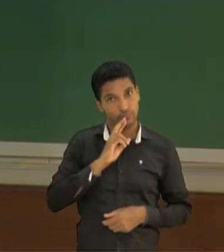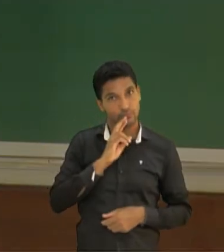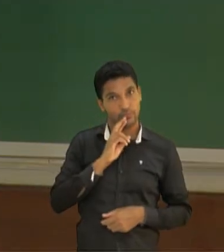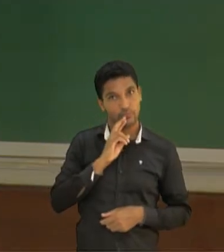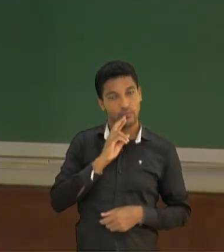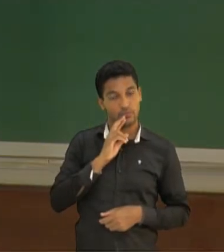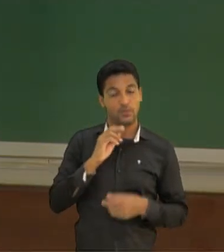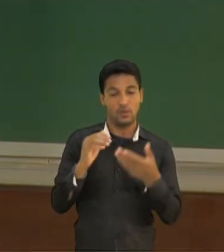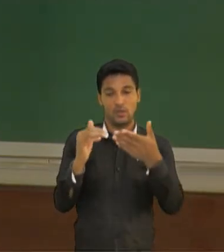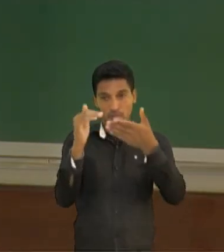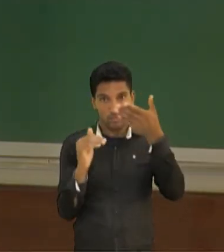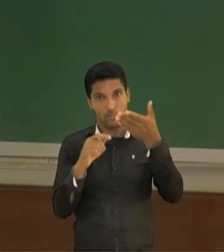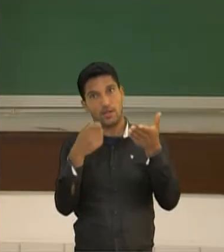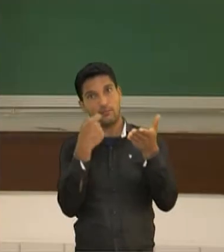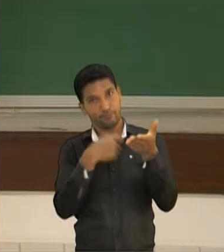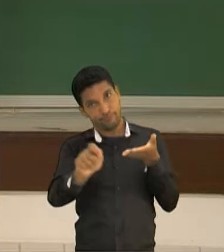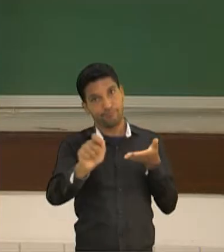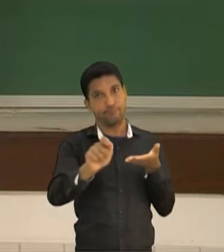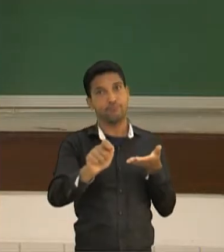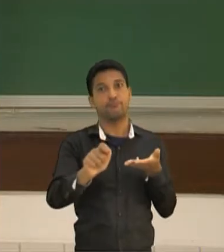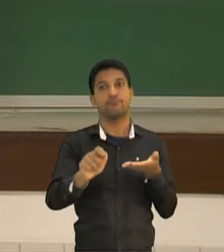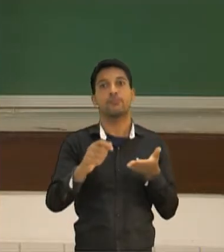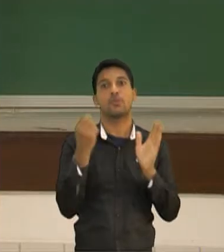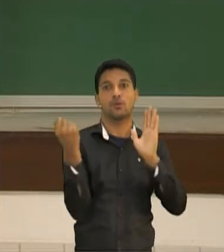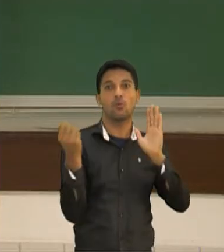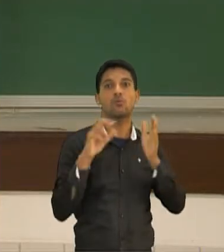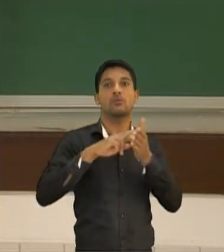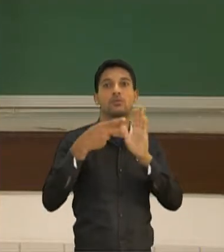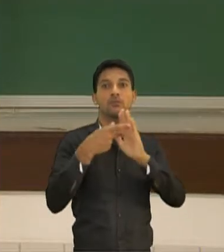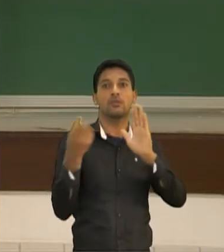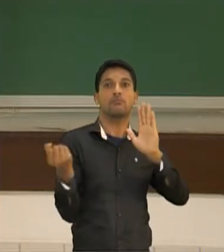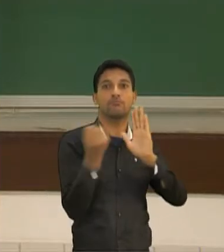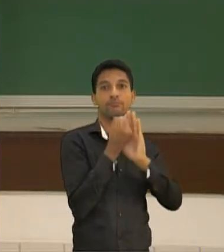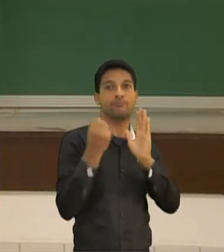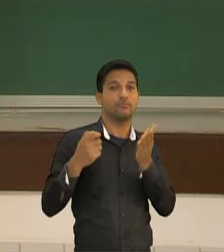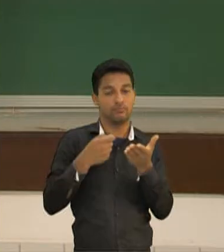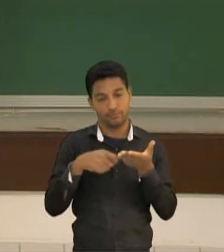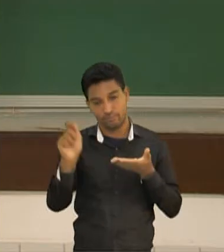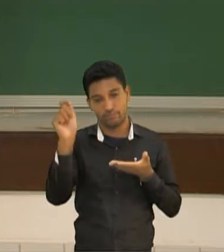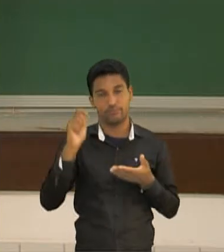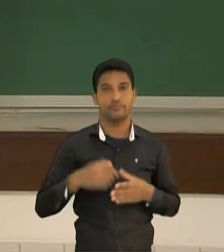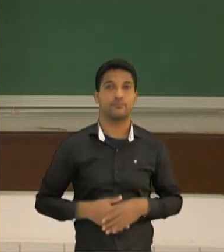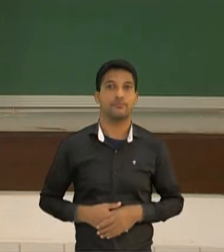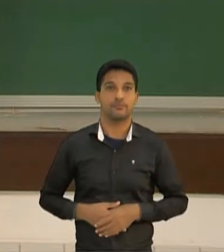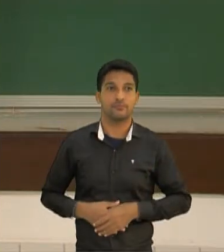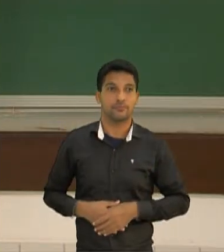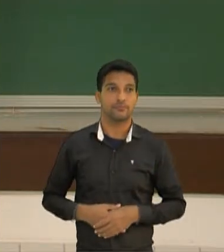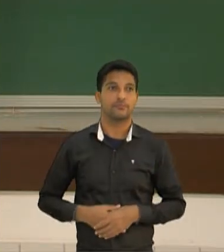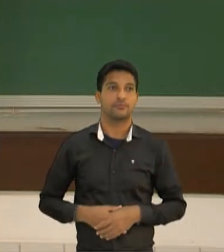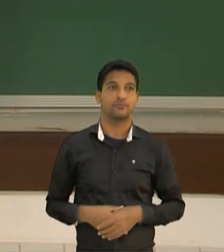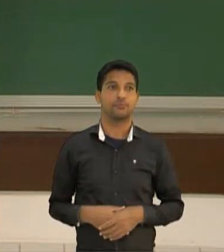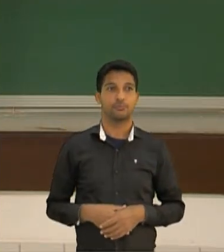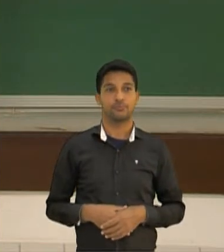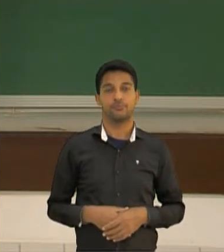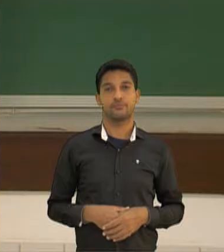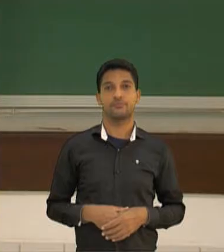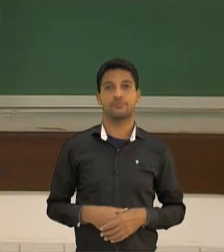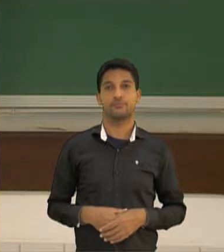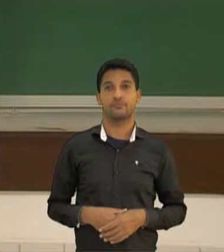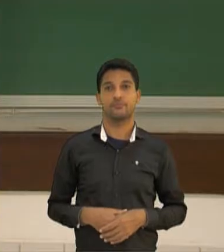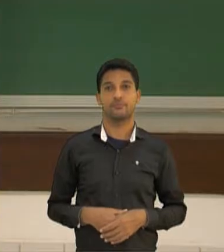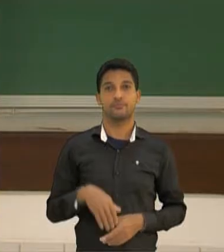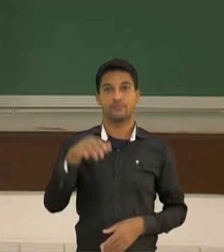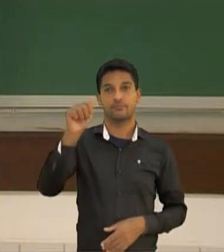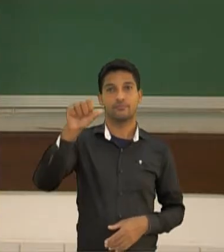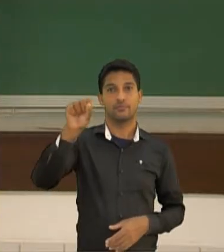né? Então, a rubrica, às vezes, é uma assinatura diferente, que a pessoa faz ali um rabisco só com as iniciais do nome dela, alguma coisa que